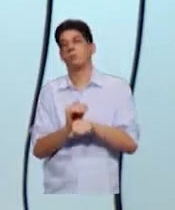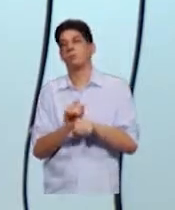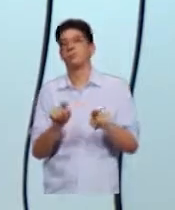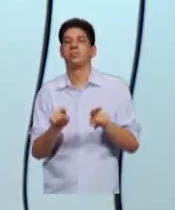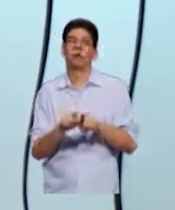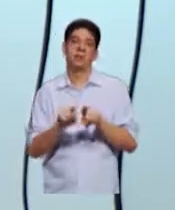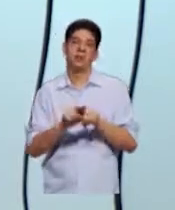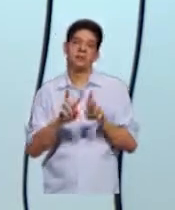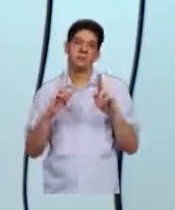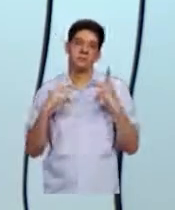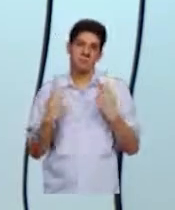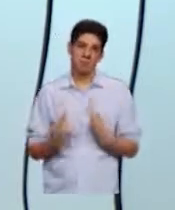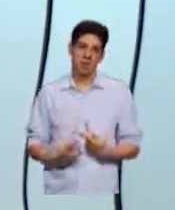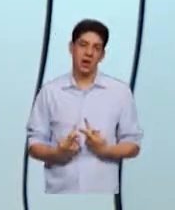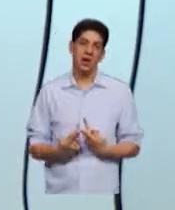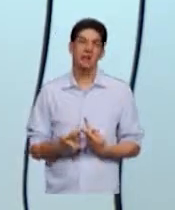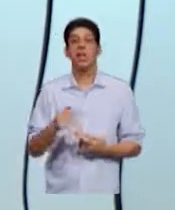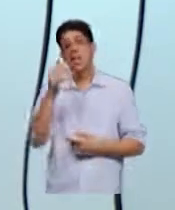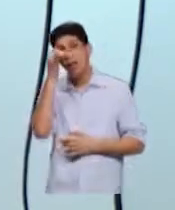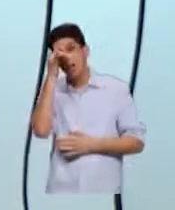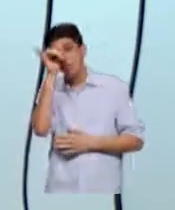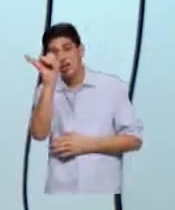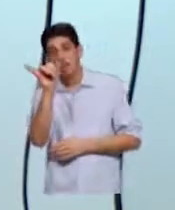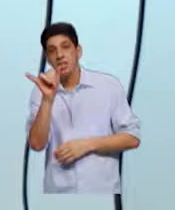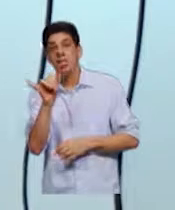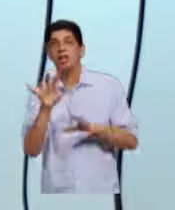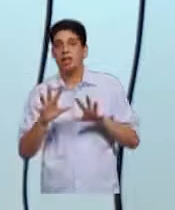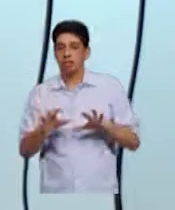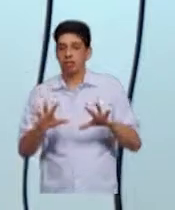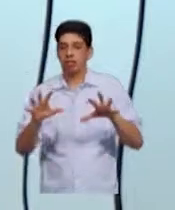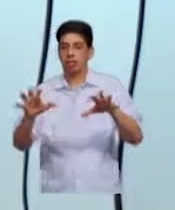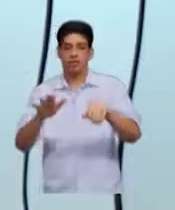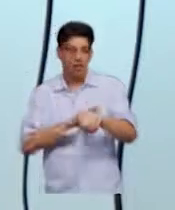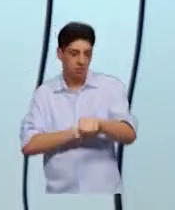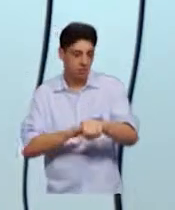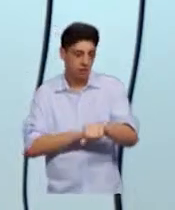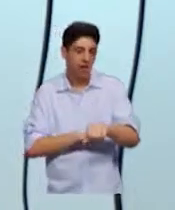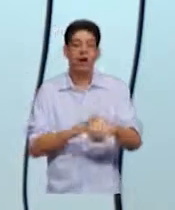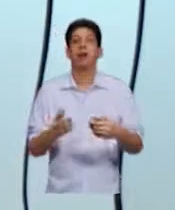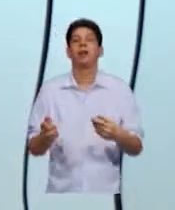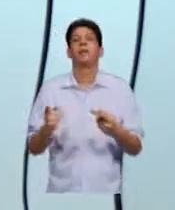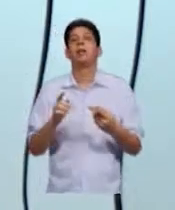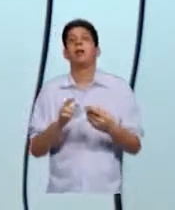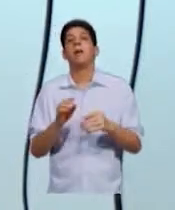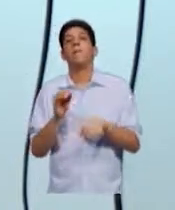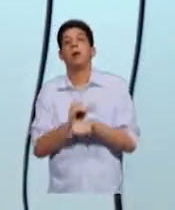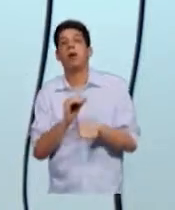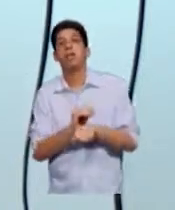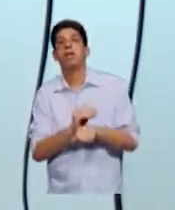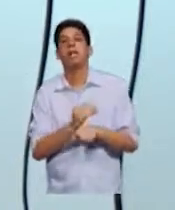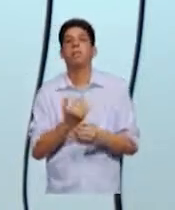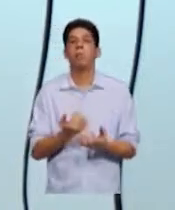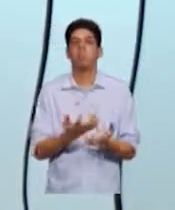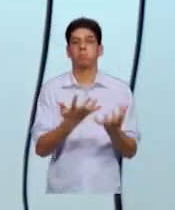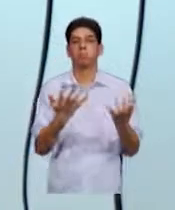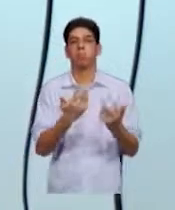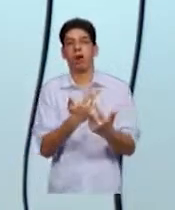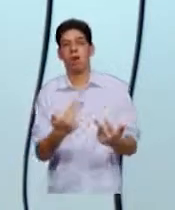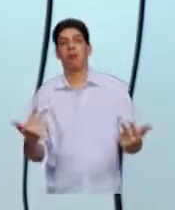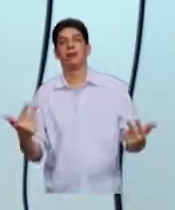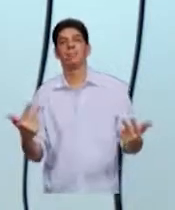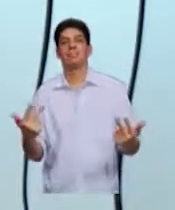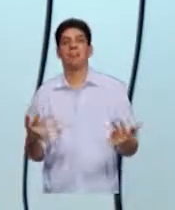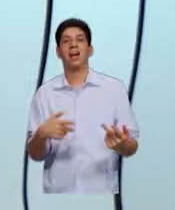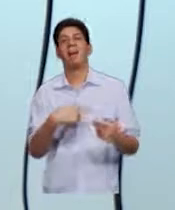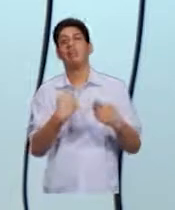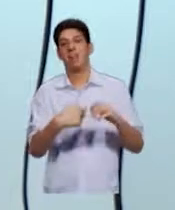vivos, evitando esse câncer de pele, o aumento do câncer de pele, protegendo as plantas, permitindo que as plantas